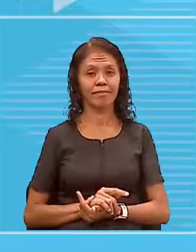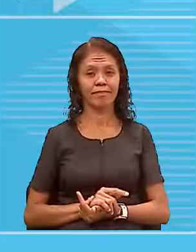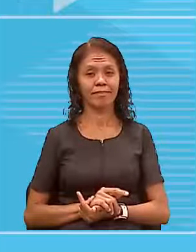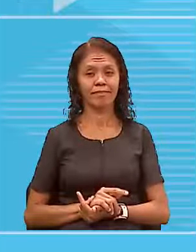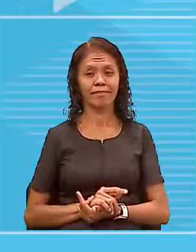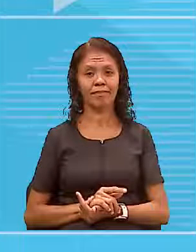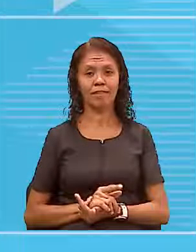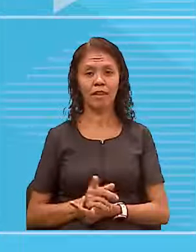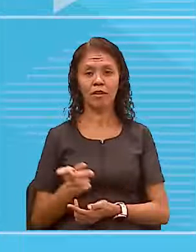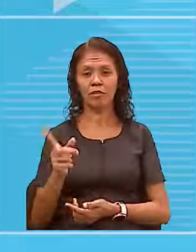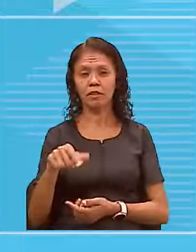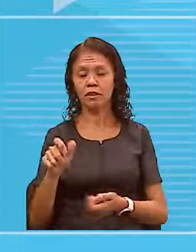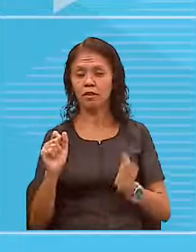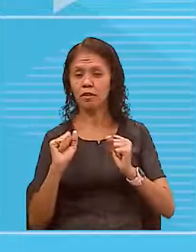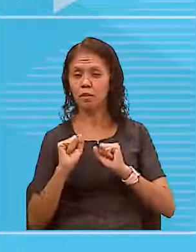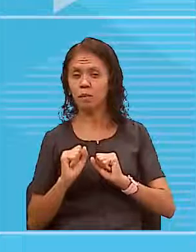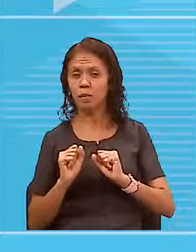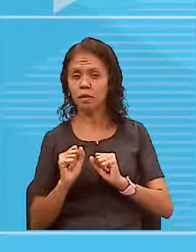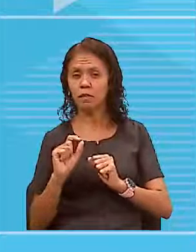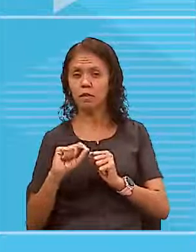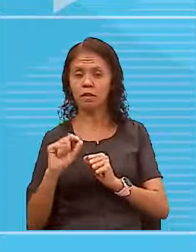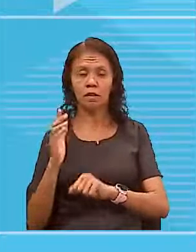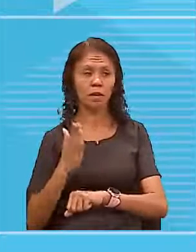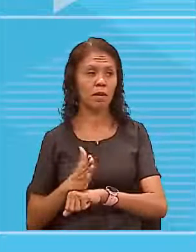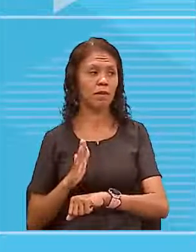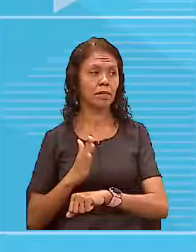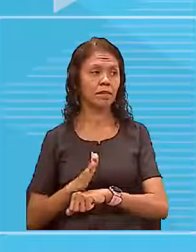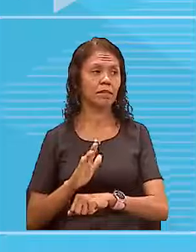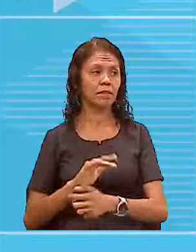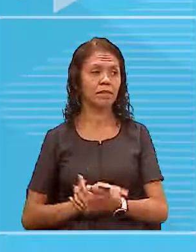prática. Aí a tomada de decisão. Não, jamais eu